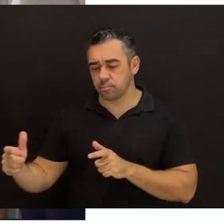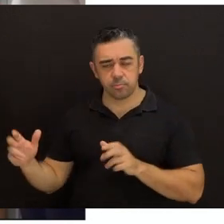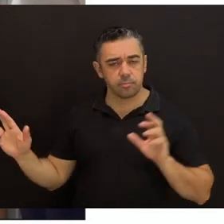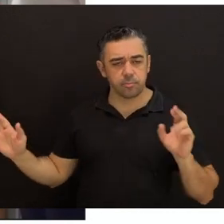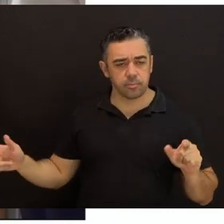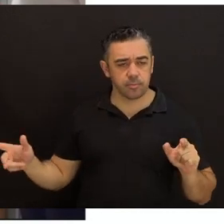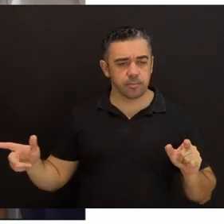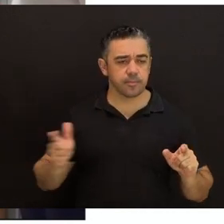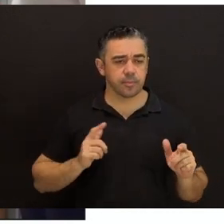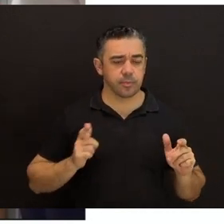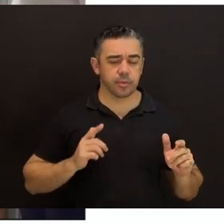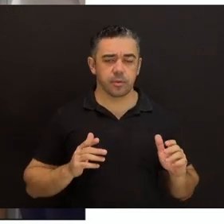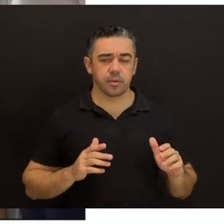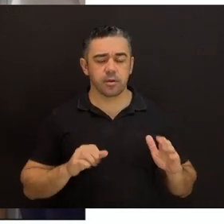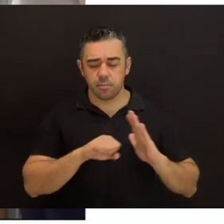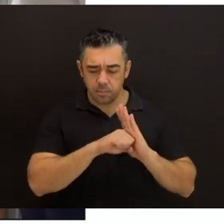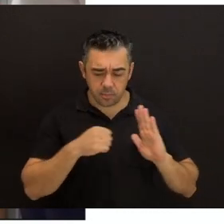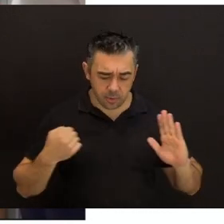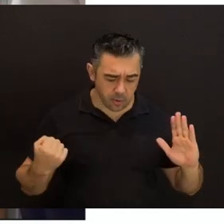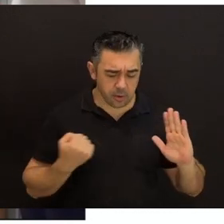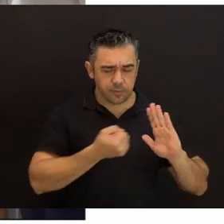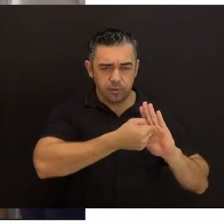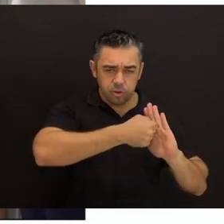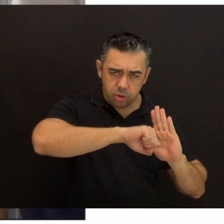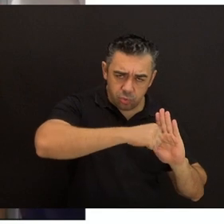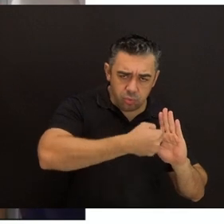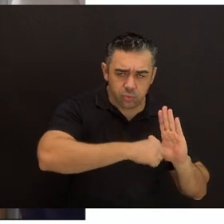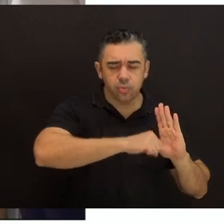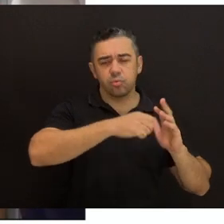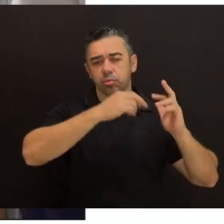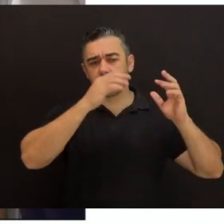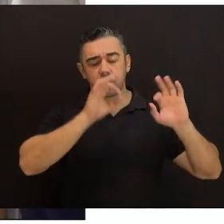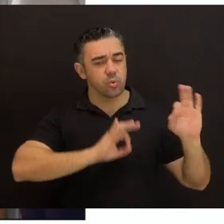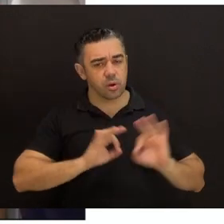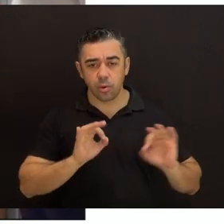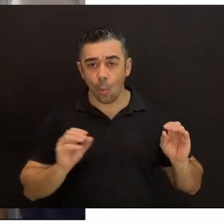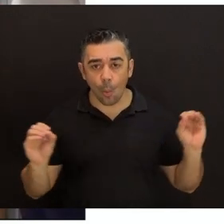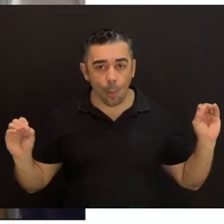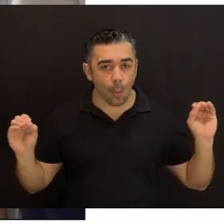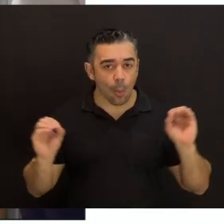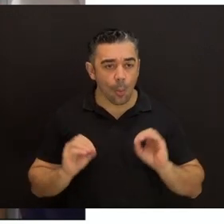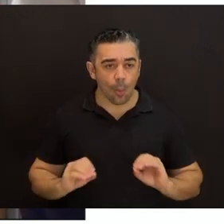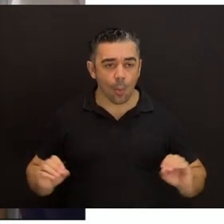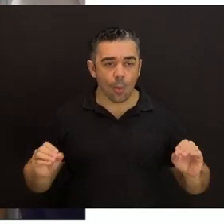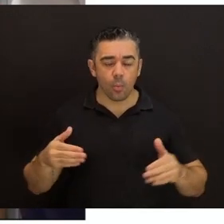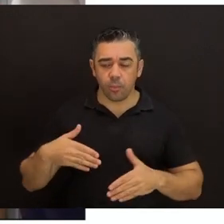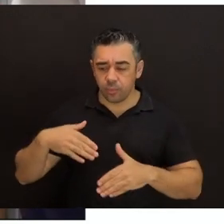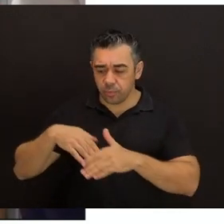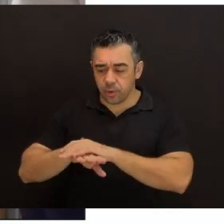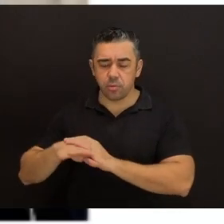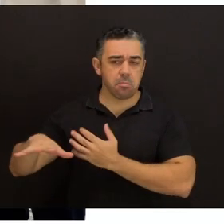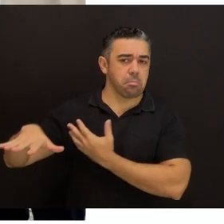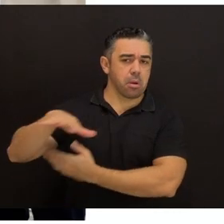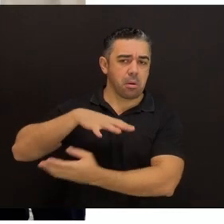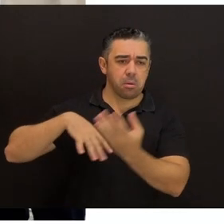fechaduras de Porta e tudo senhores sem qualquer organização como vocês vêm dentro de um armário bagunçado